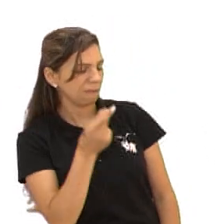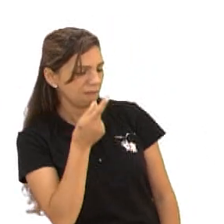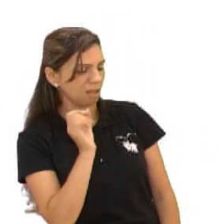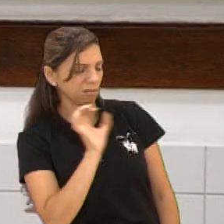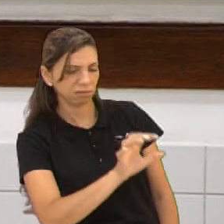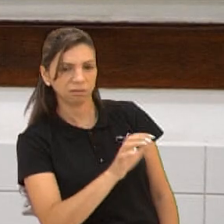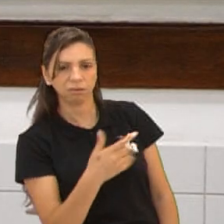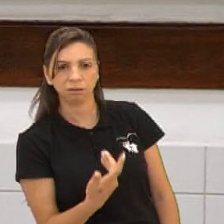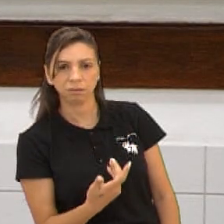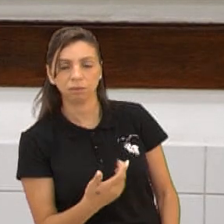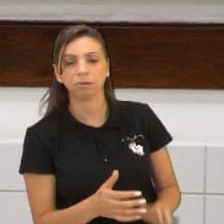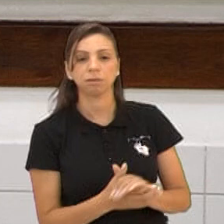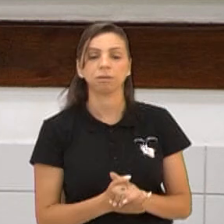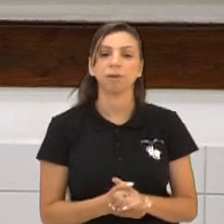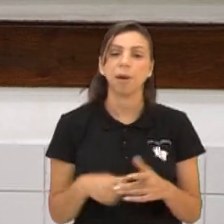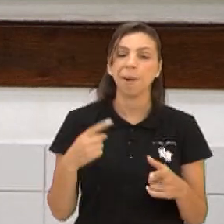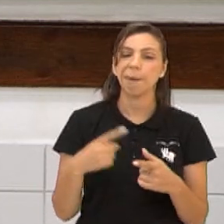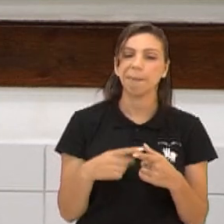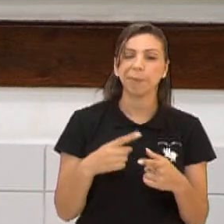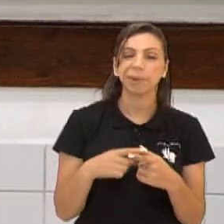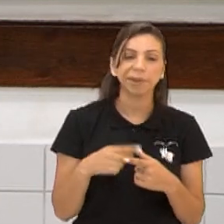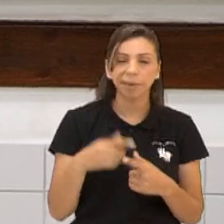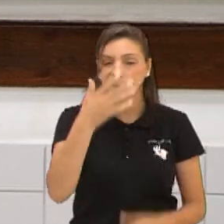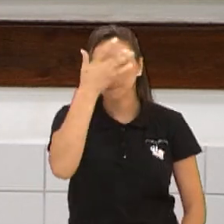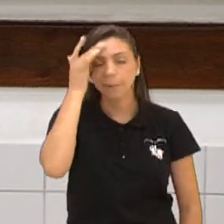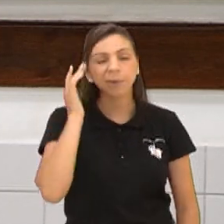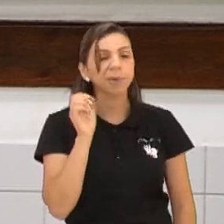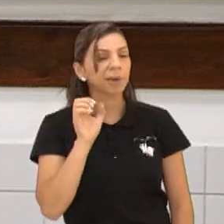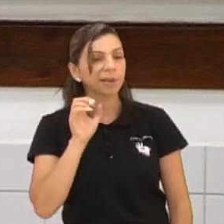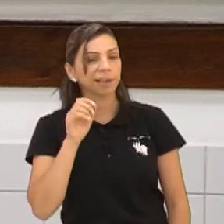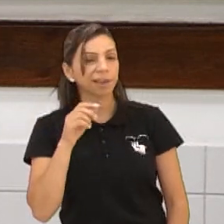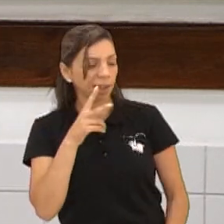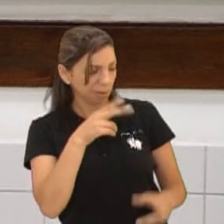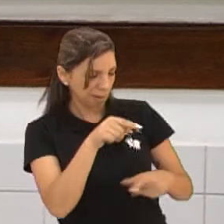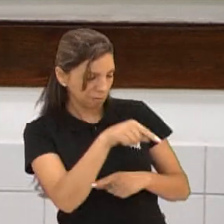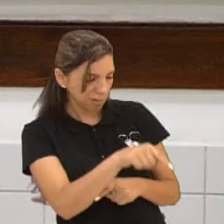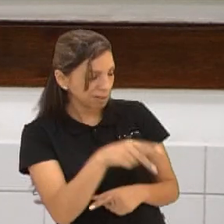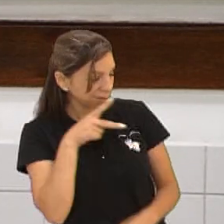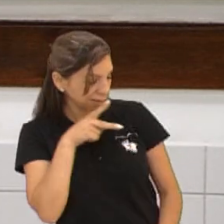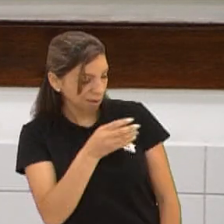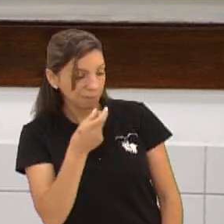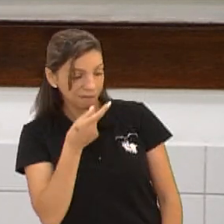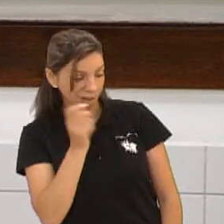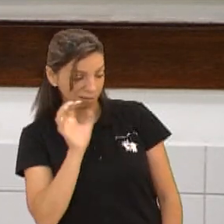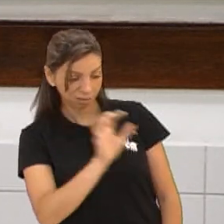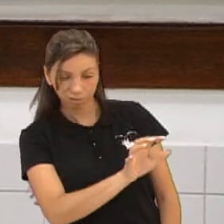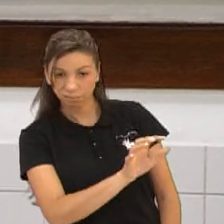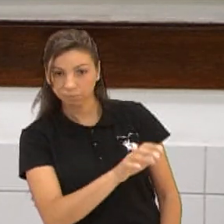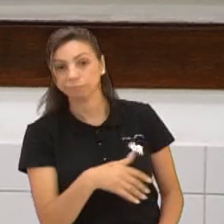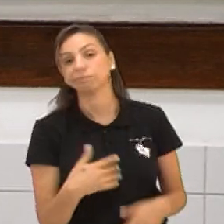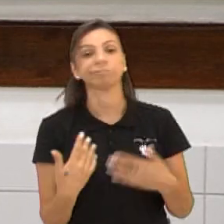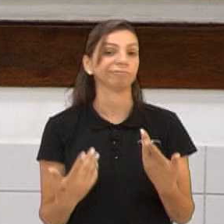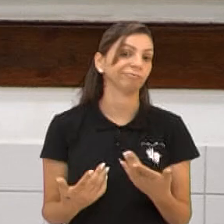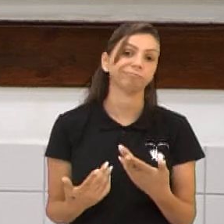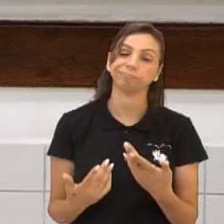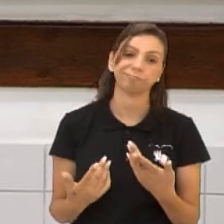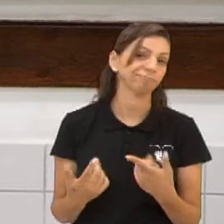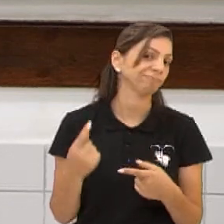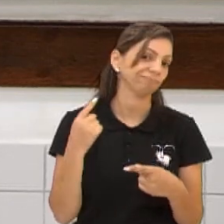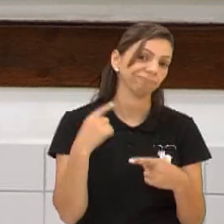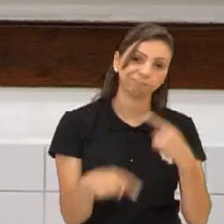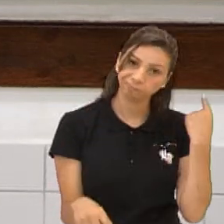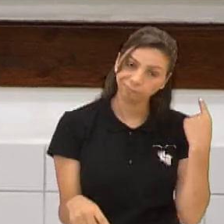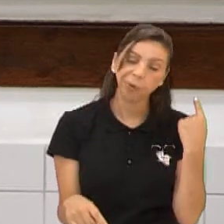isso porque pessoas que nem você sempre dizem isso Será que elas sempre dizem isso muito provavelmente não